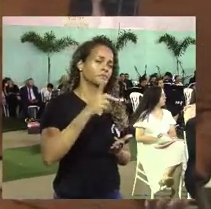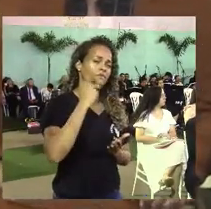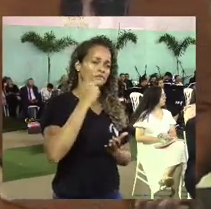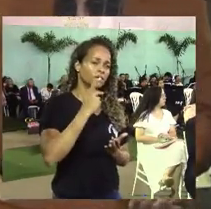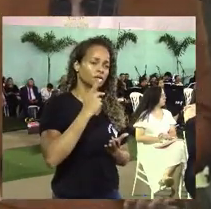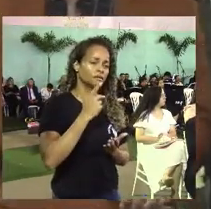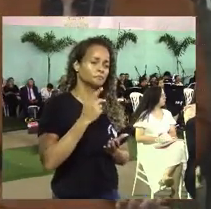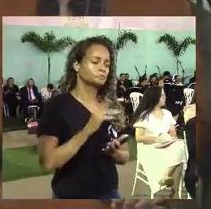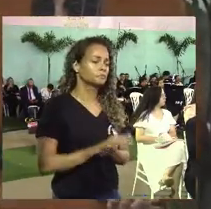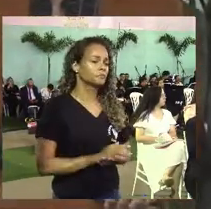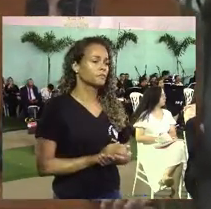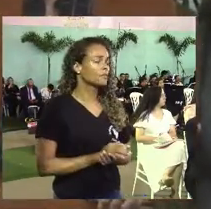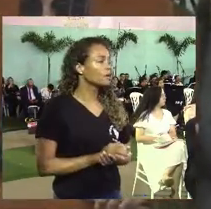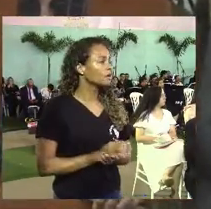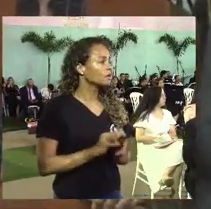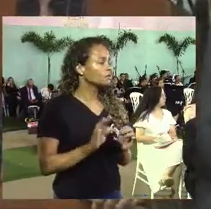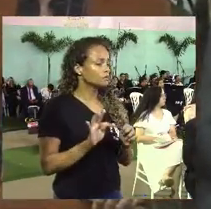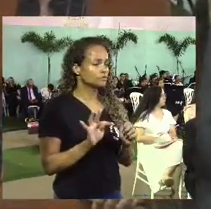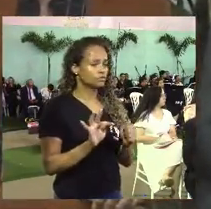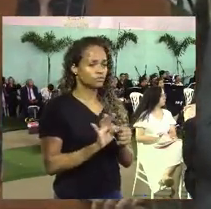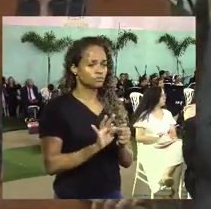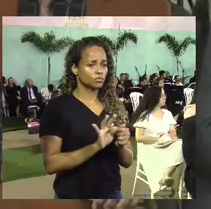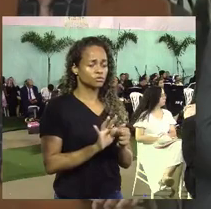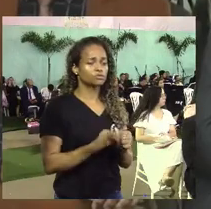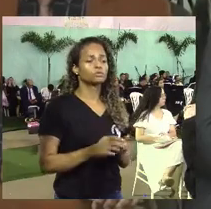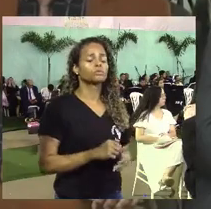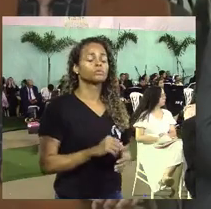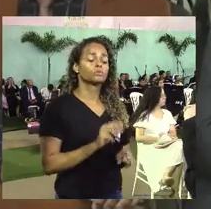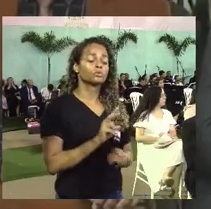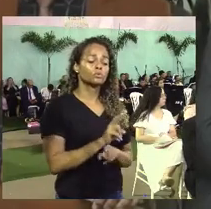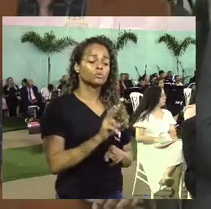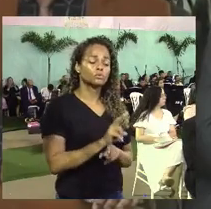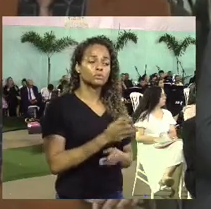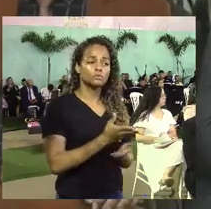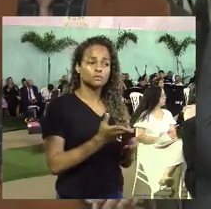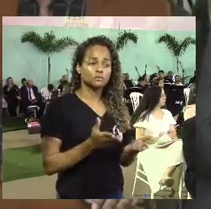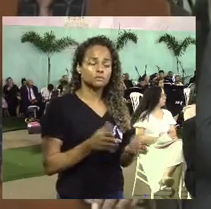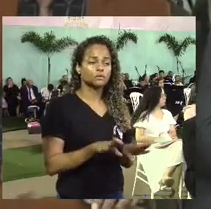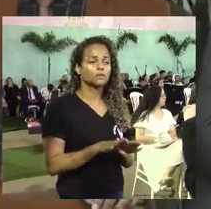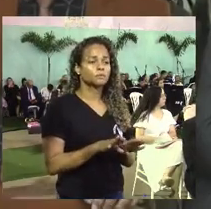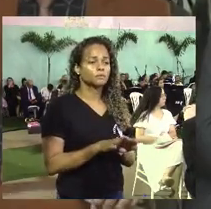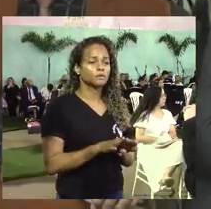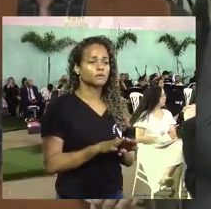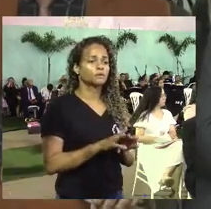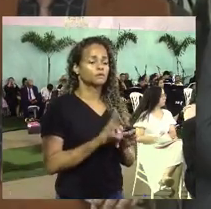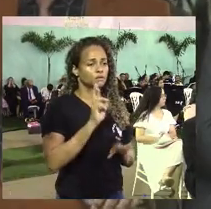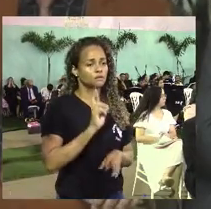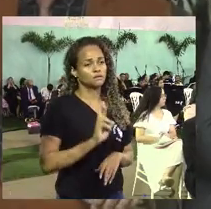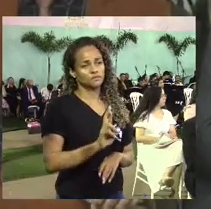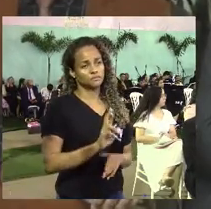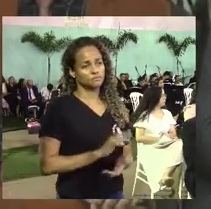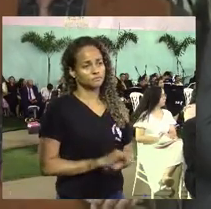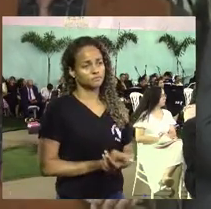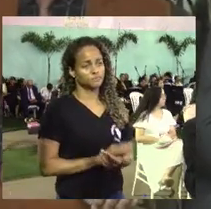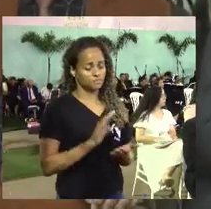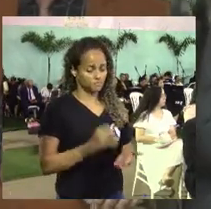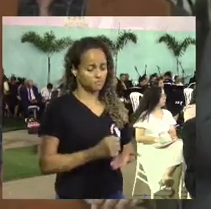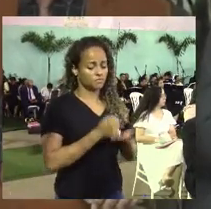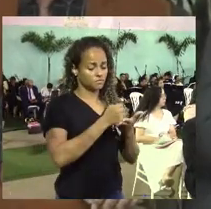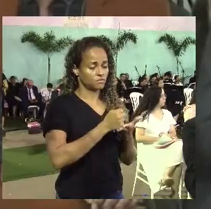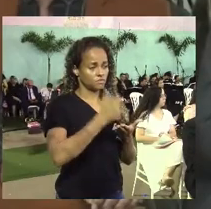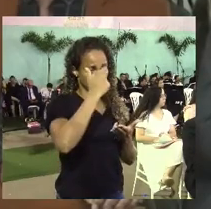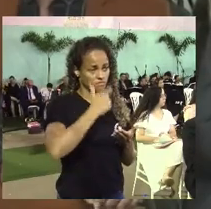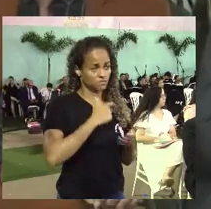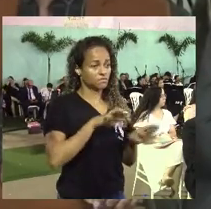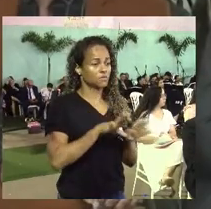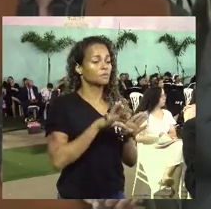Timóteo 4 diz a palavra cuida de ti mesmo e da doutrina fazendo assim salvarás tanto a ti como aos